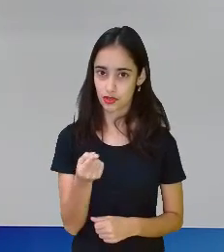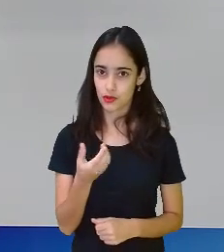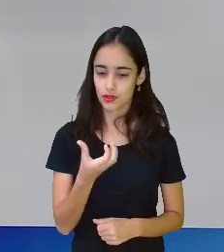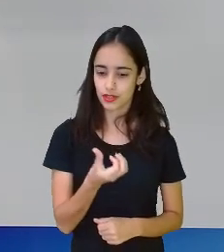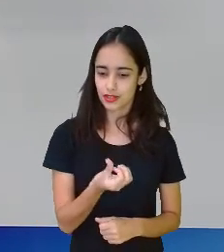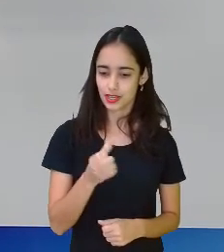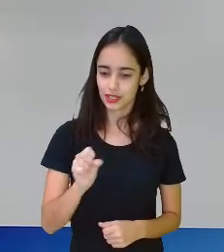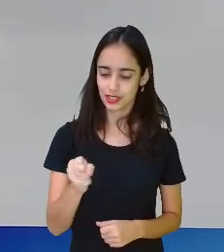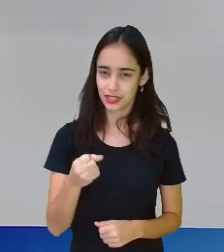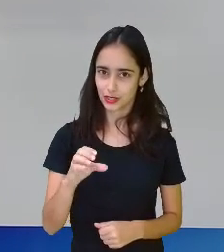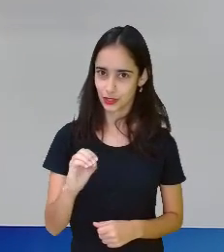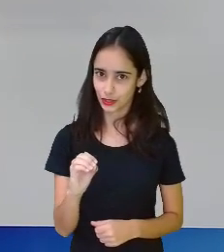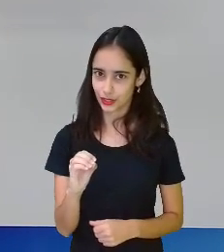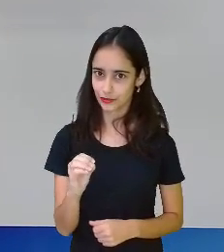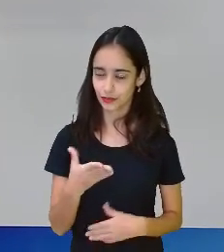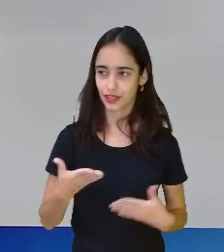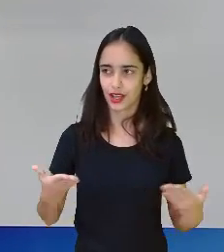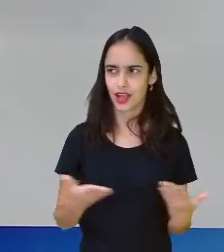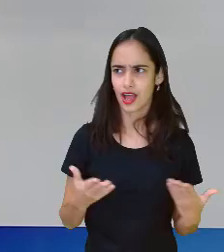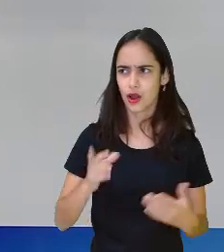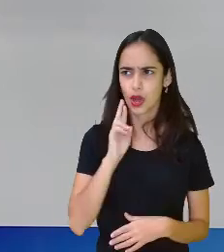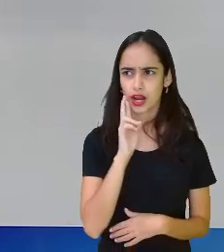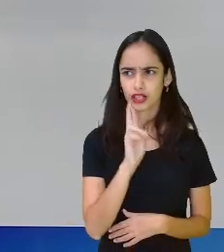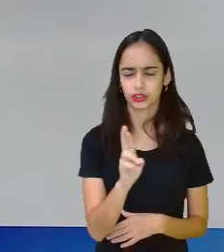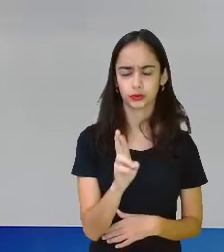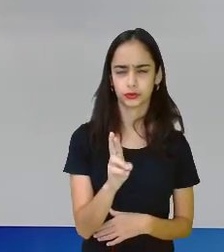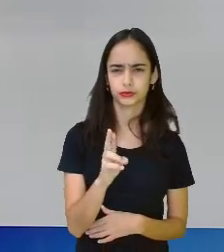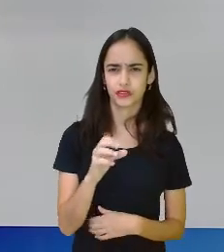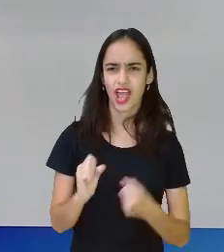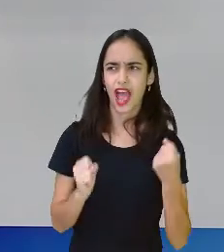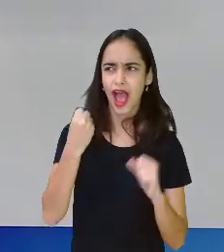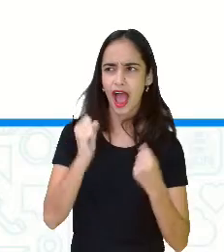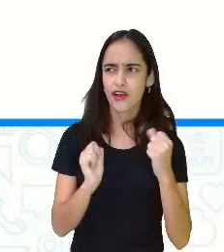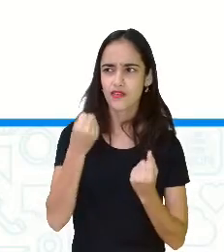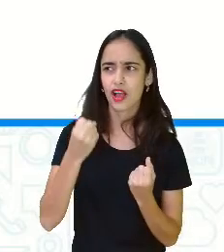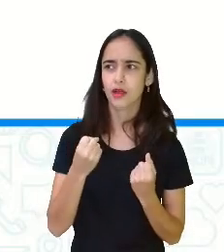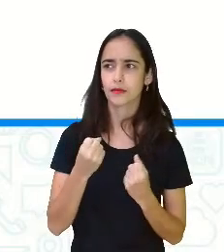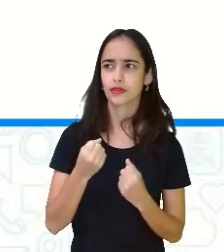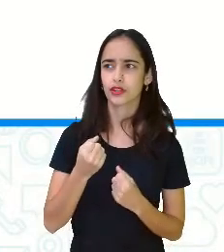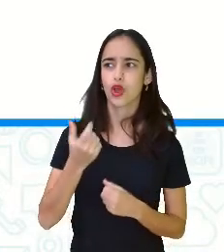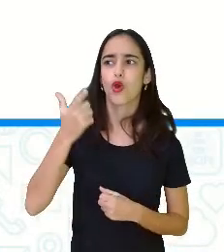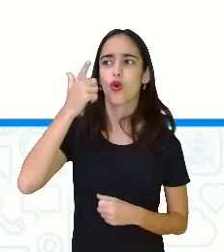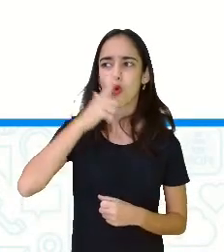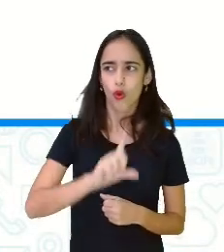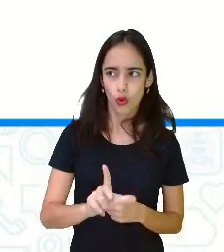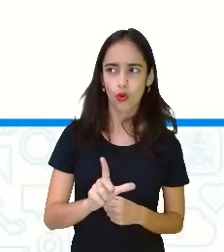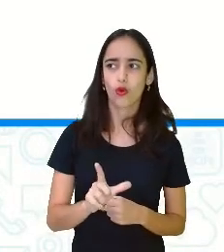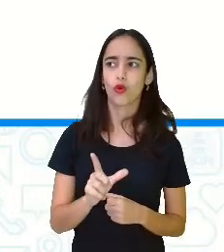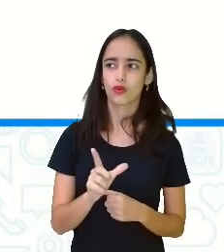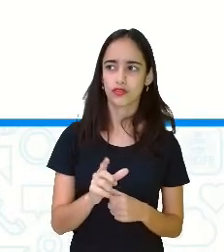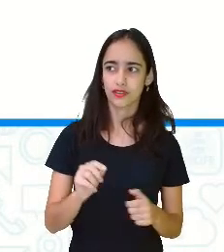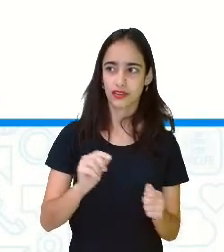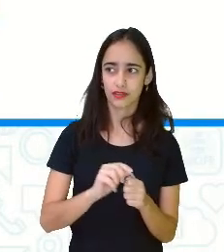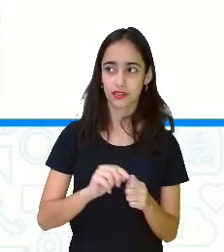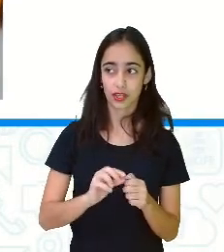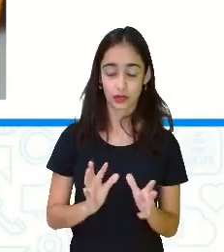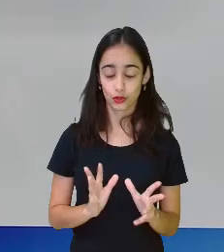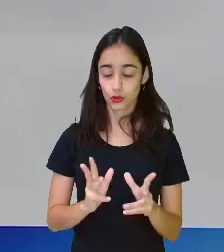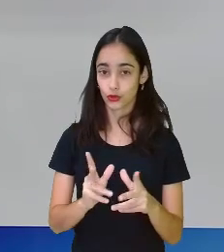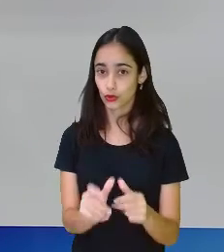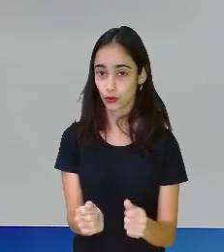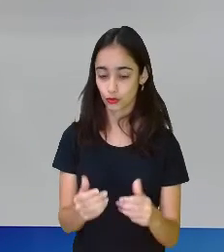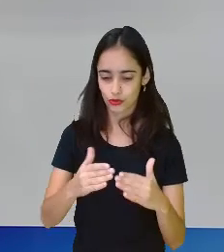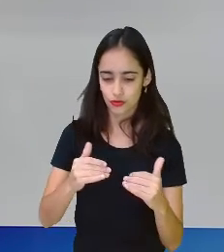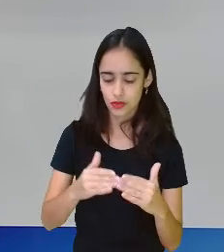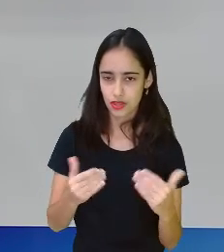22.680. Agora responde para mim. A fábrica, ela consegue atender todos os pedidos? Lembra do